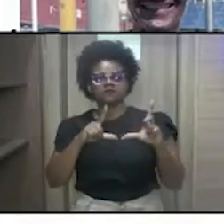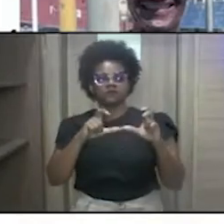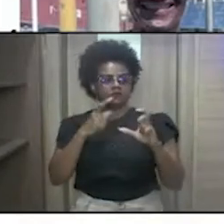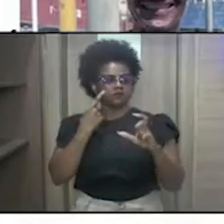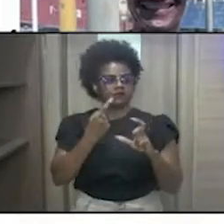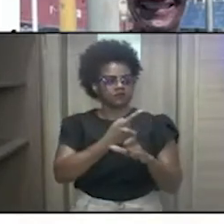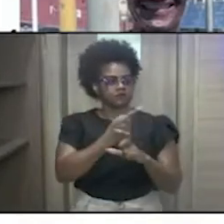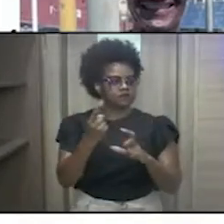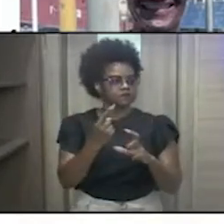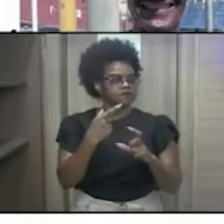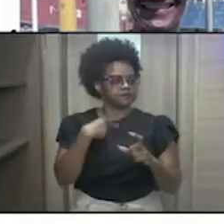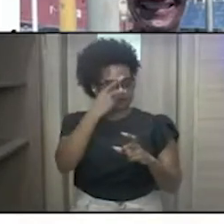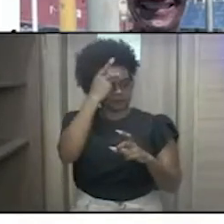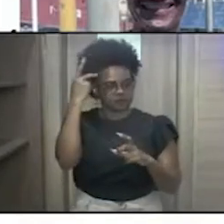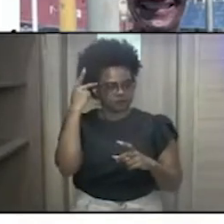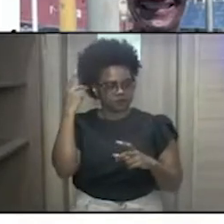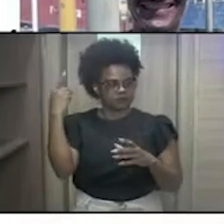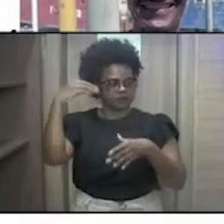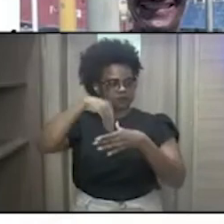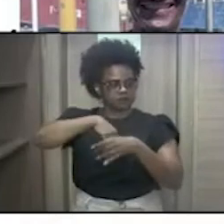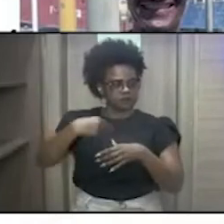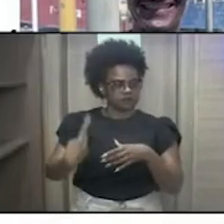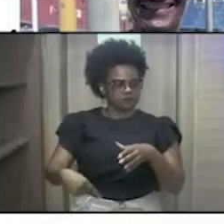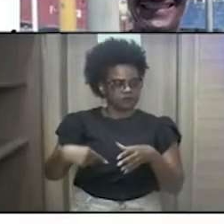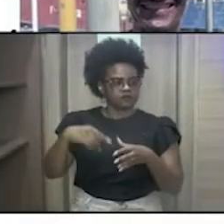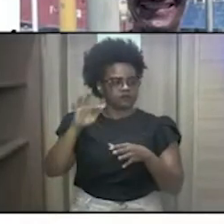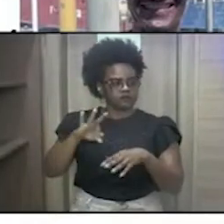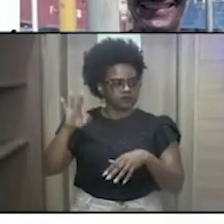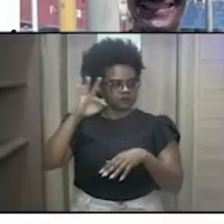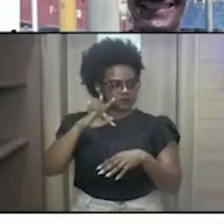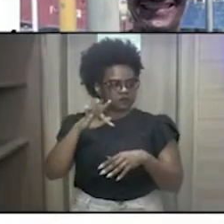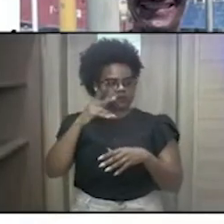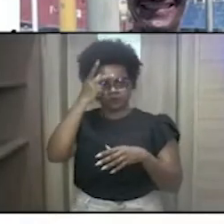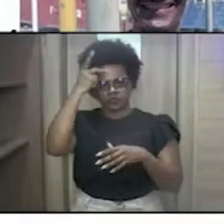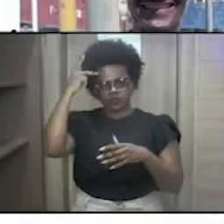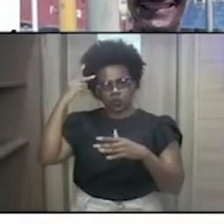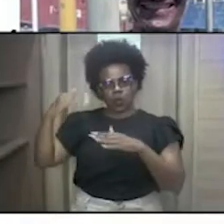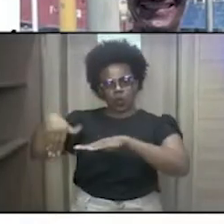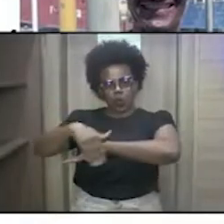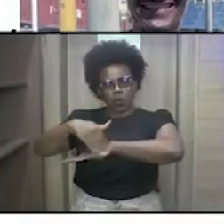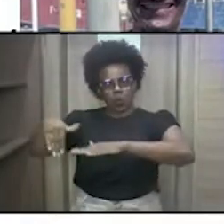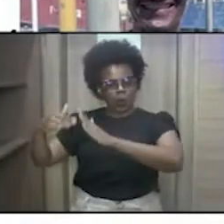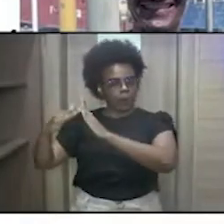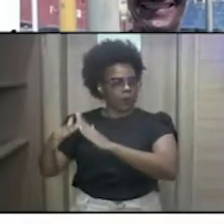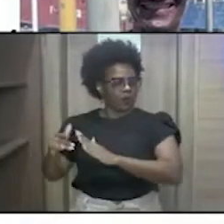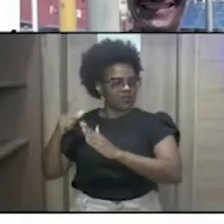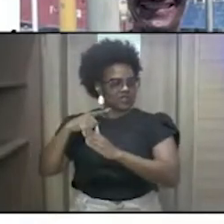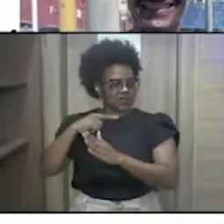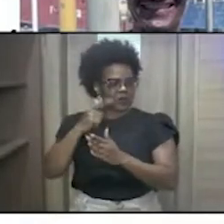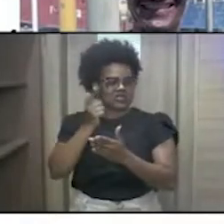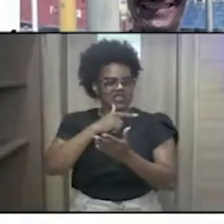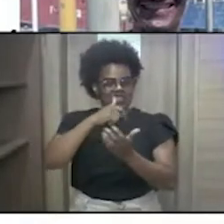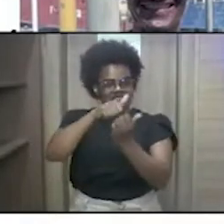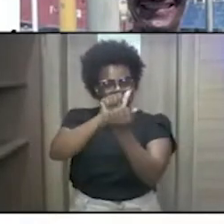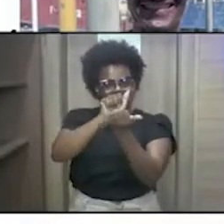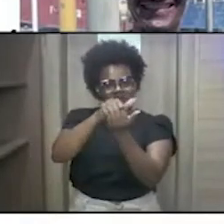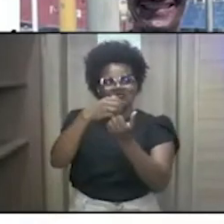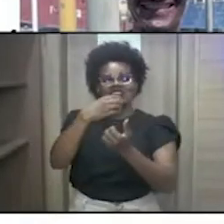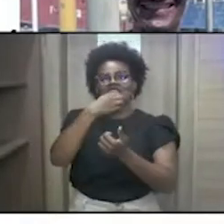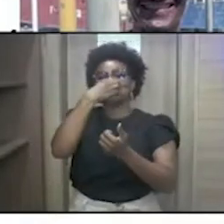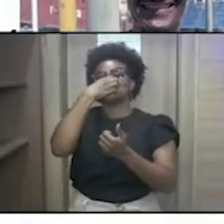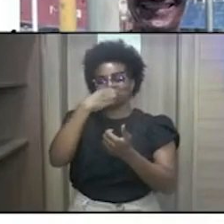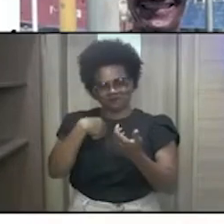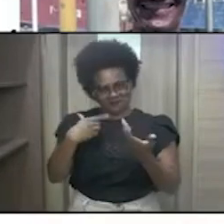nossos pacientes aqui da Clínica Integrada da Faculdade de Odontologia, um morador de rua que teve acesso à prótese dentária, e eu considero que